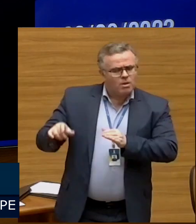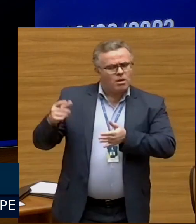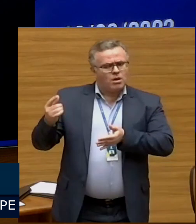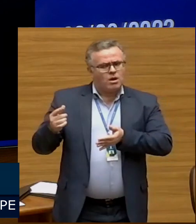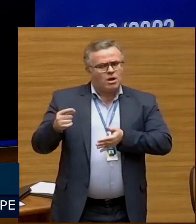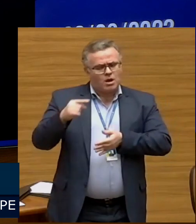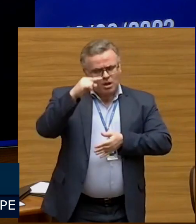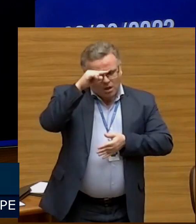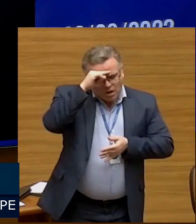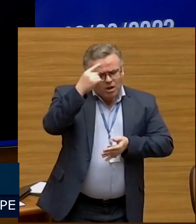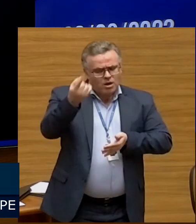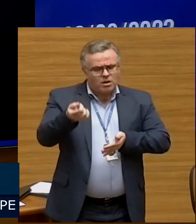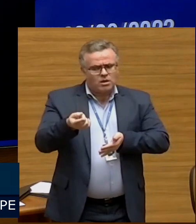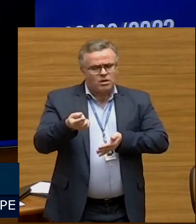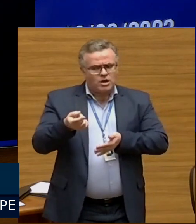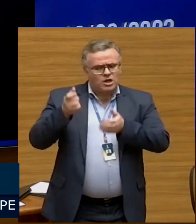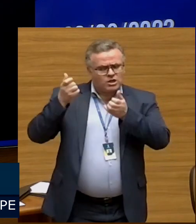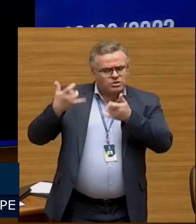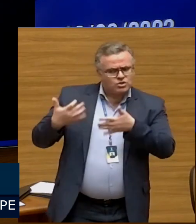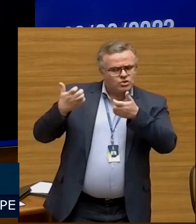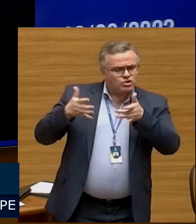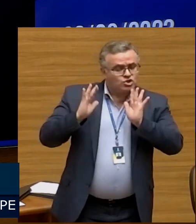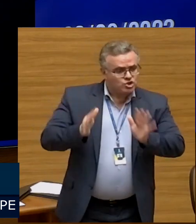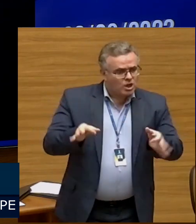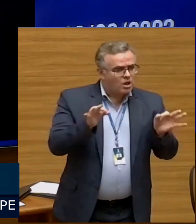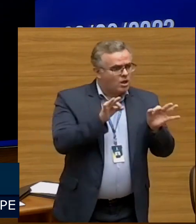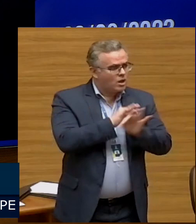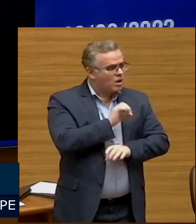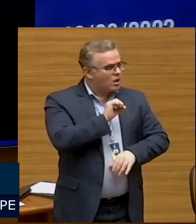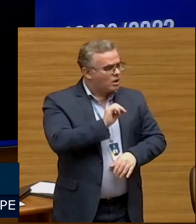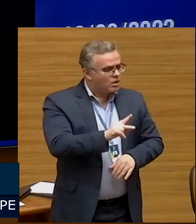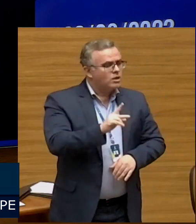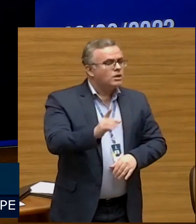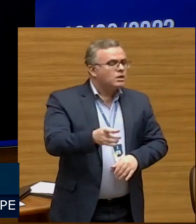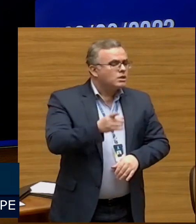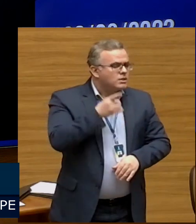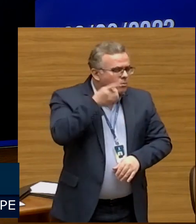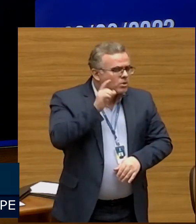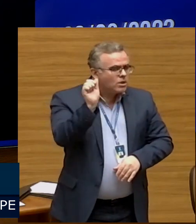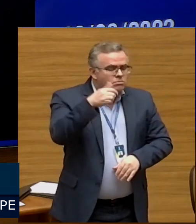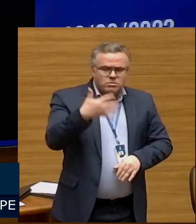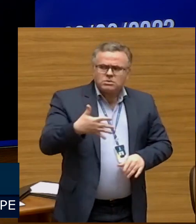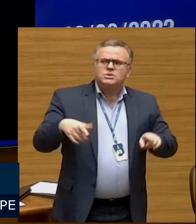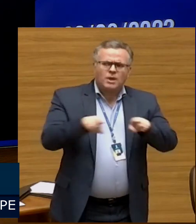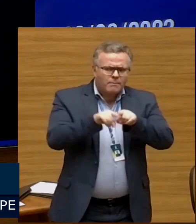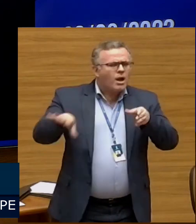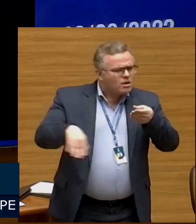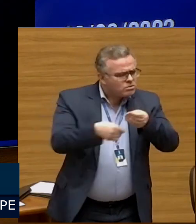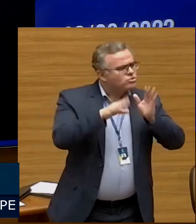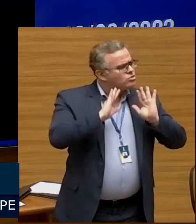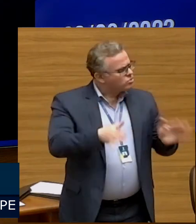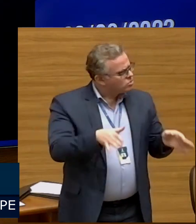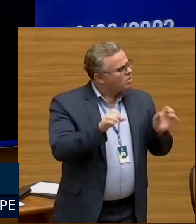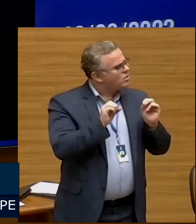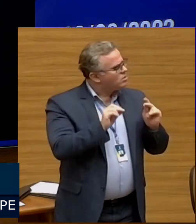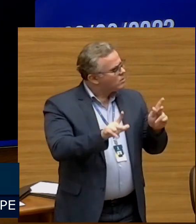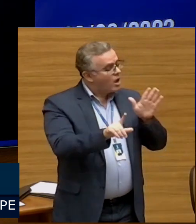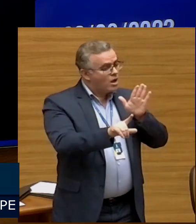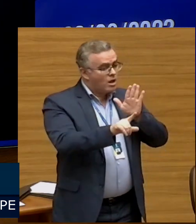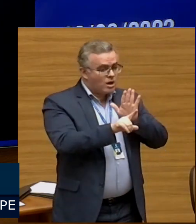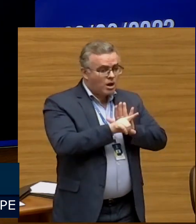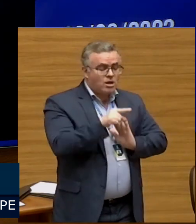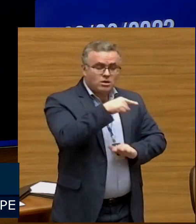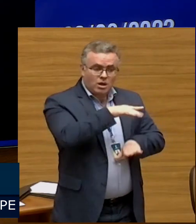que existem, inclusive a nossa deputada Linda Brasil mencionou, inclusive, as leis das quais ela